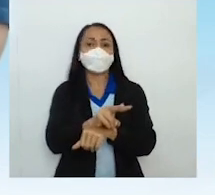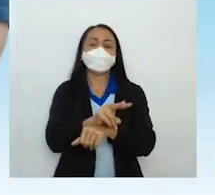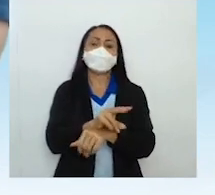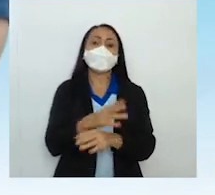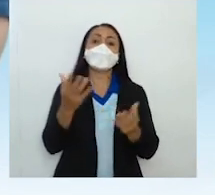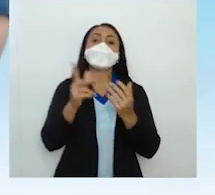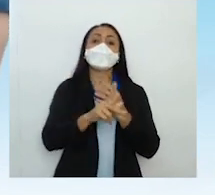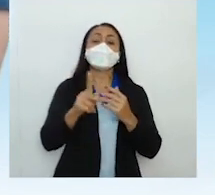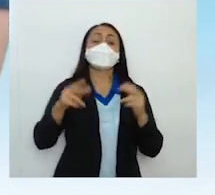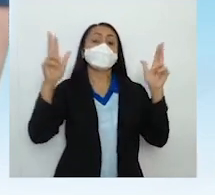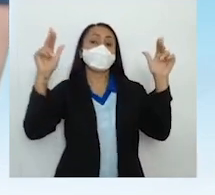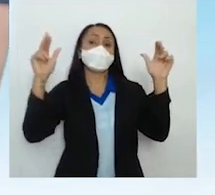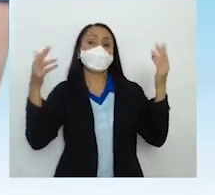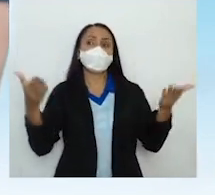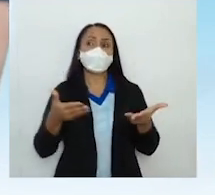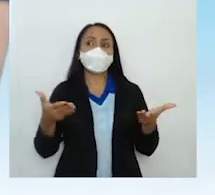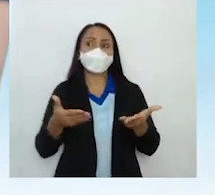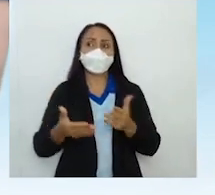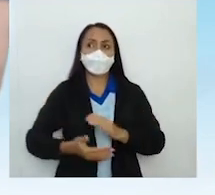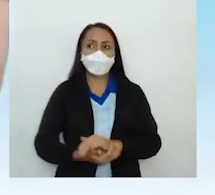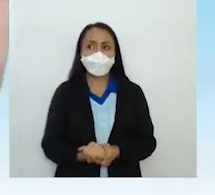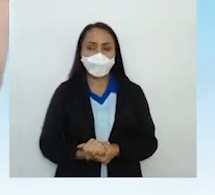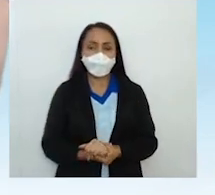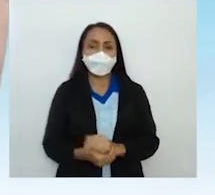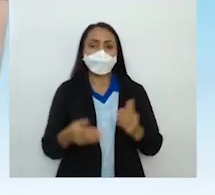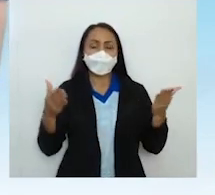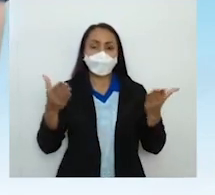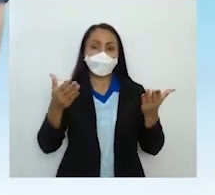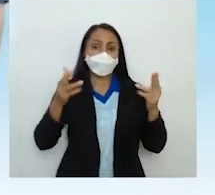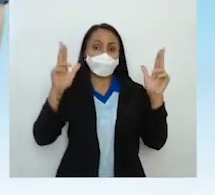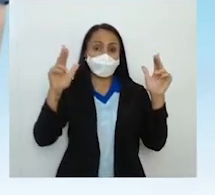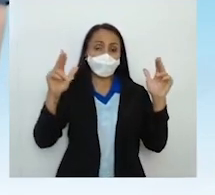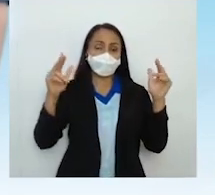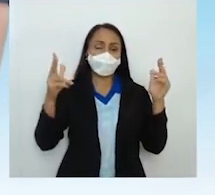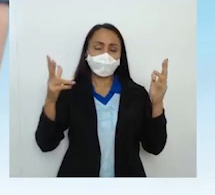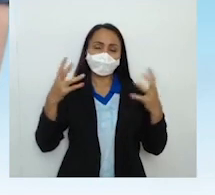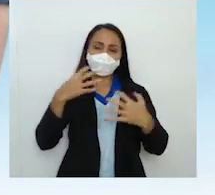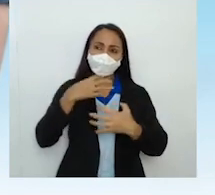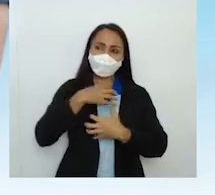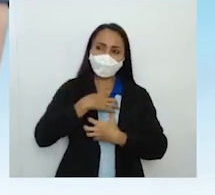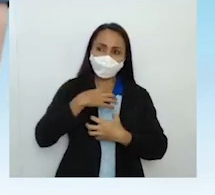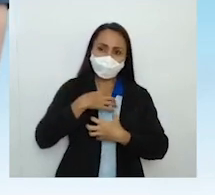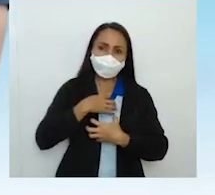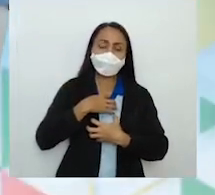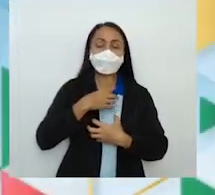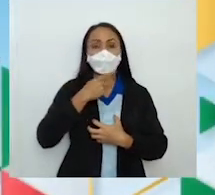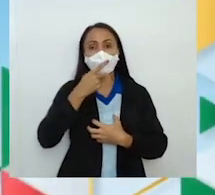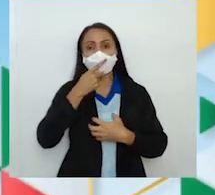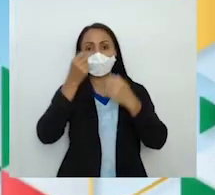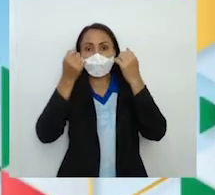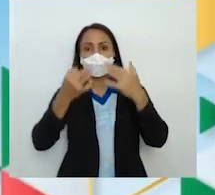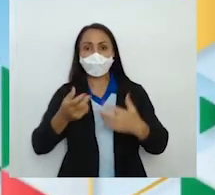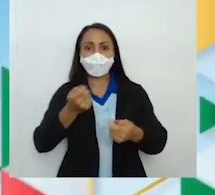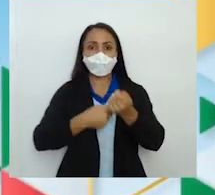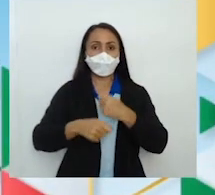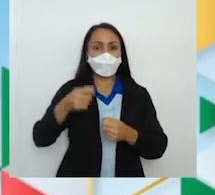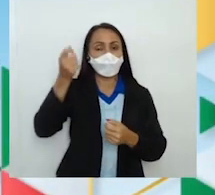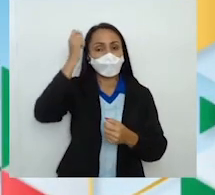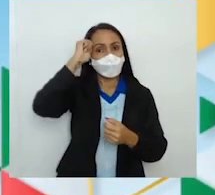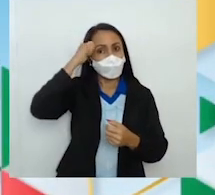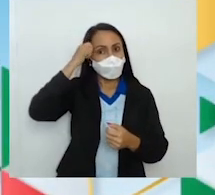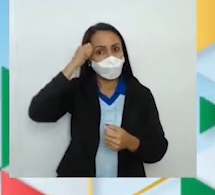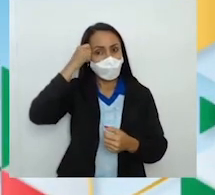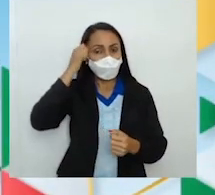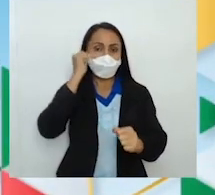o tema da aula de hoje? Hoje a gente vai tocar num tema muito sensível. A gente vai falar sobre o comércio de escravos no